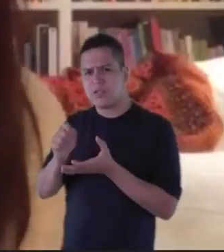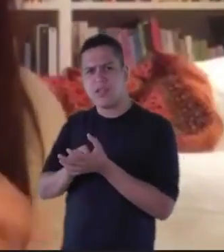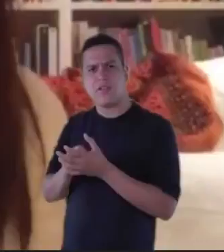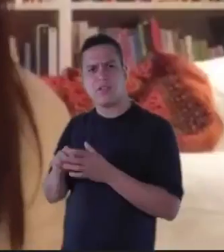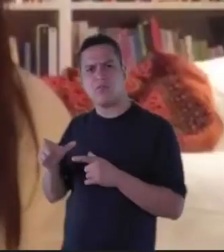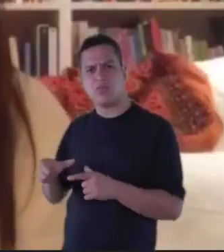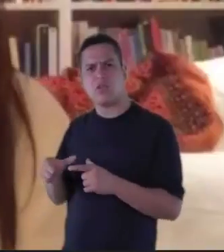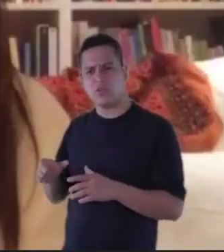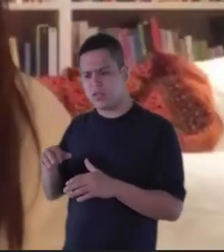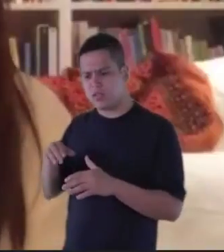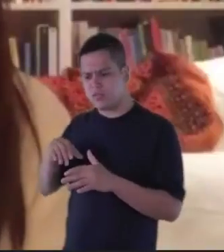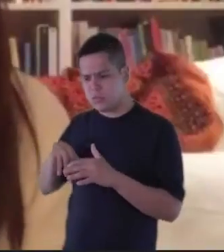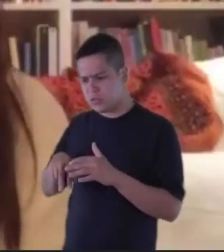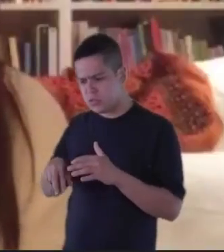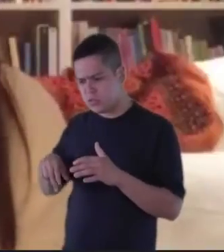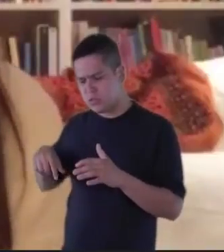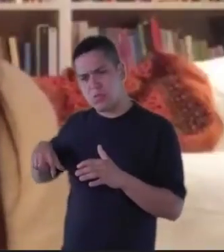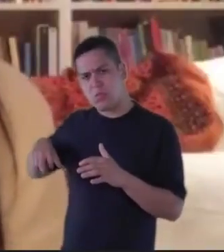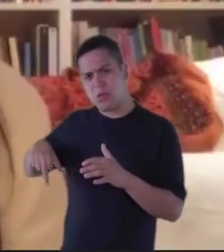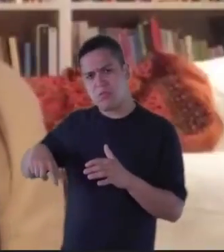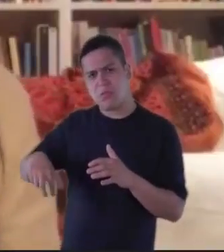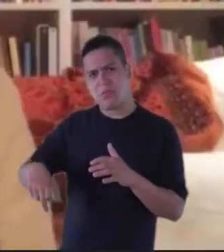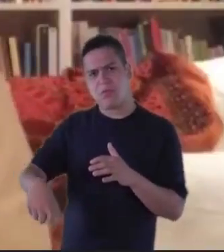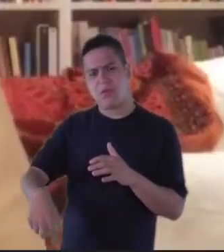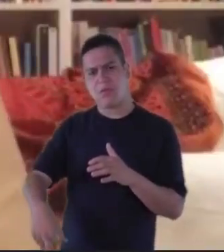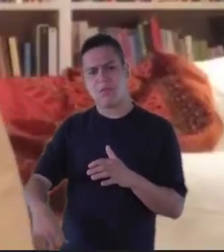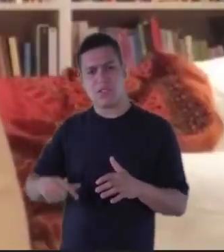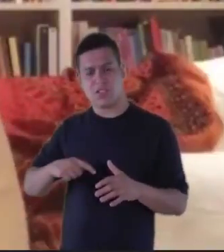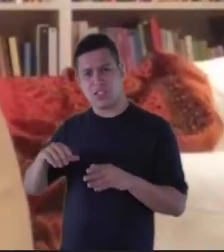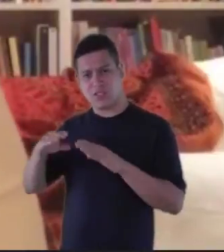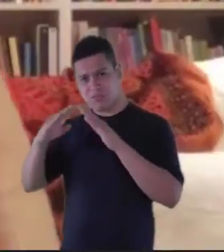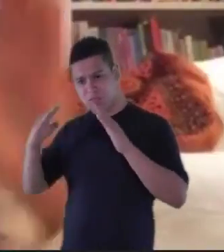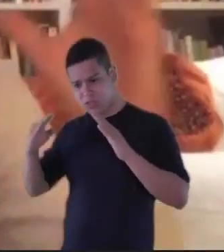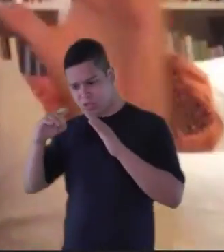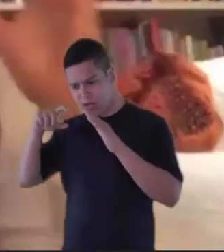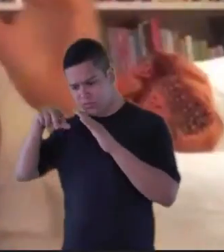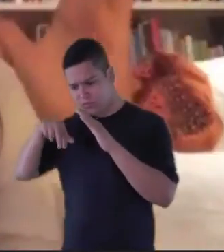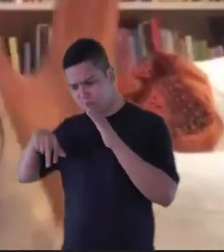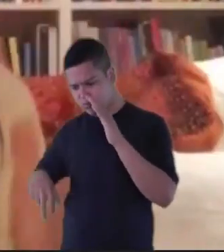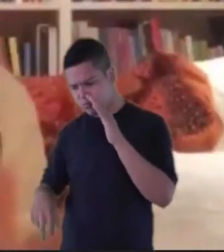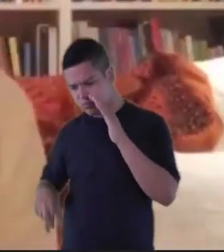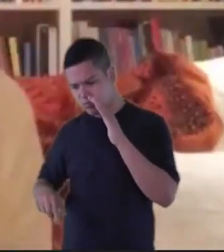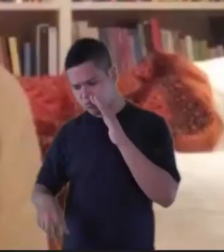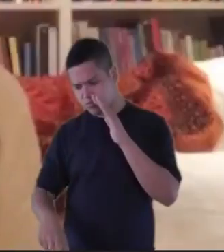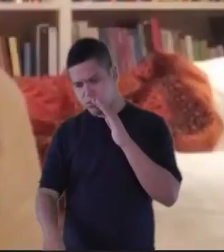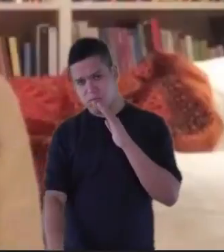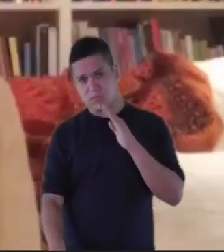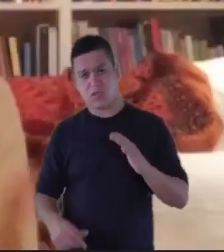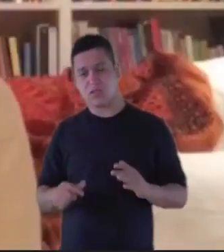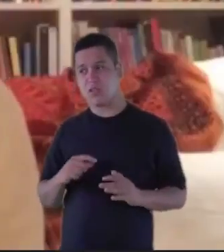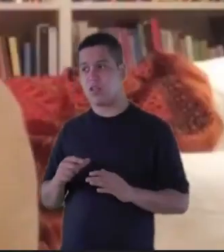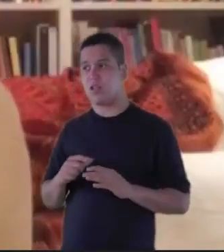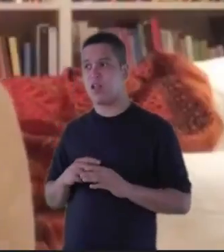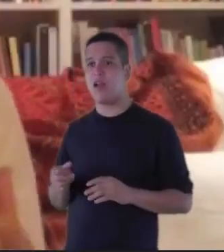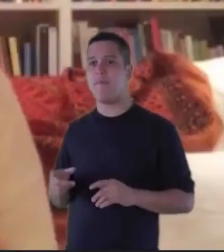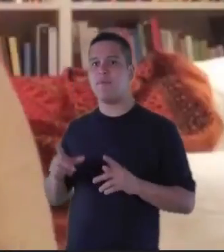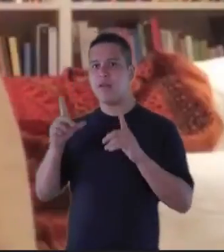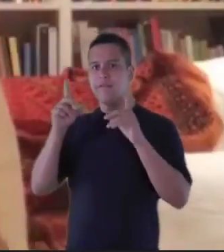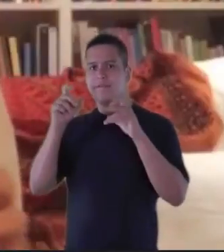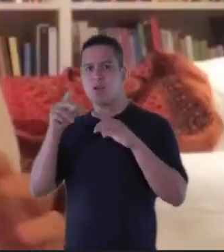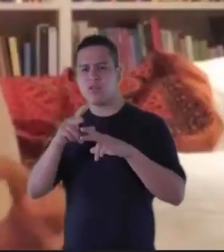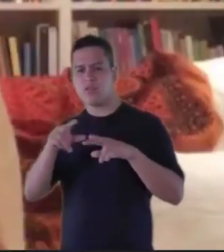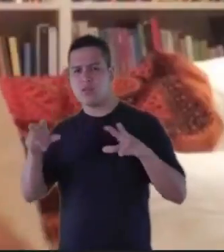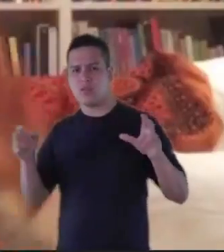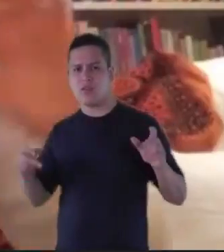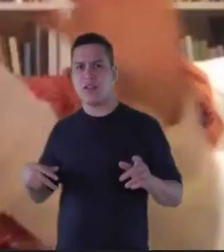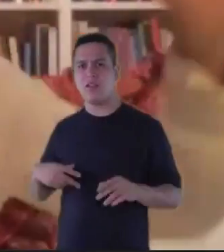escada que ia para o porão, tinha fotos das peças dele, da Moratória, com a Fernanda Montenegro, foto dos Ossos do Barão, que era uma novela que eu adorava, e